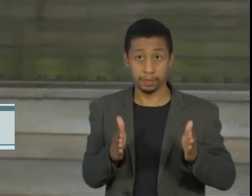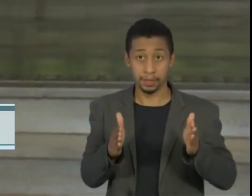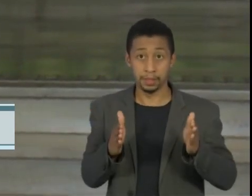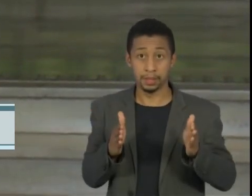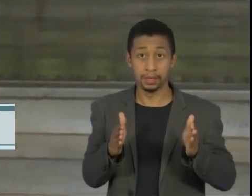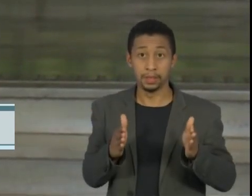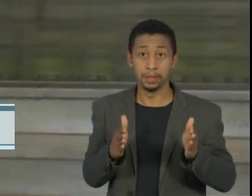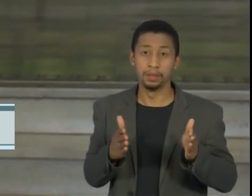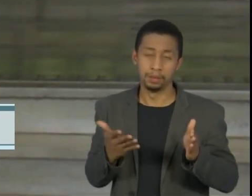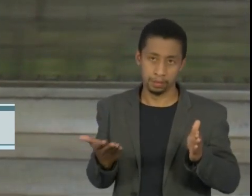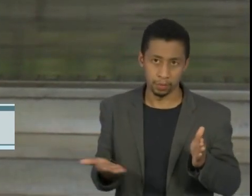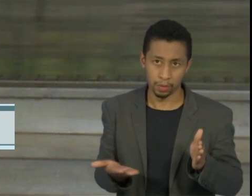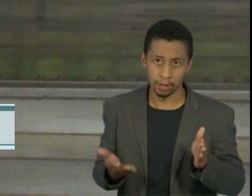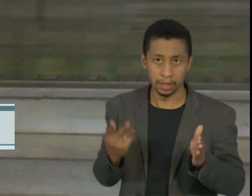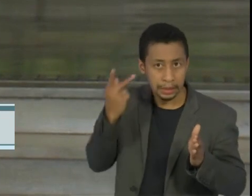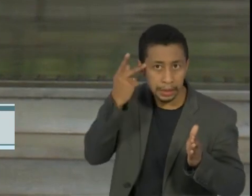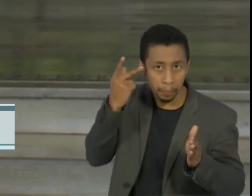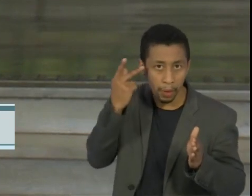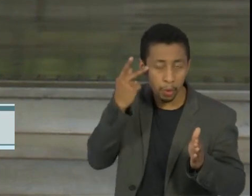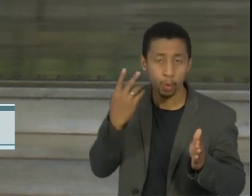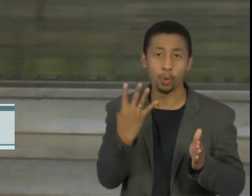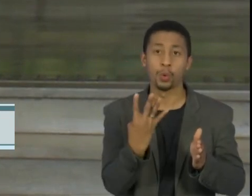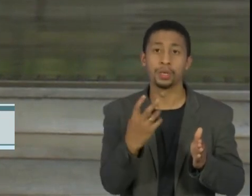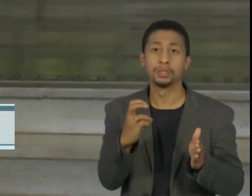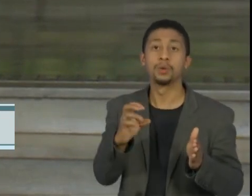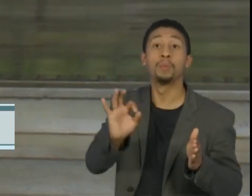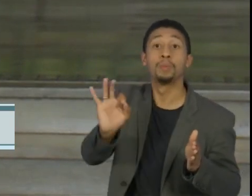temos praticamente